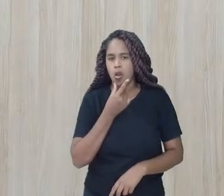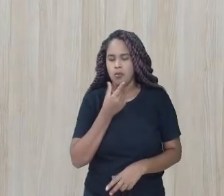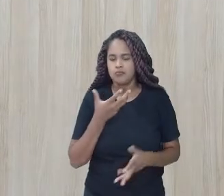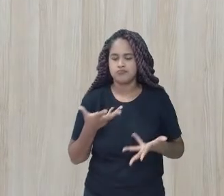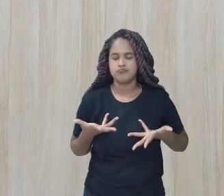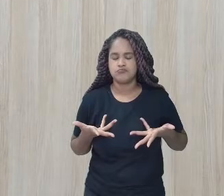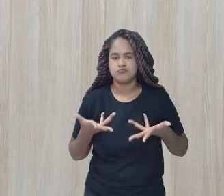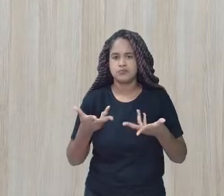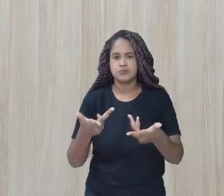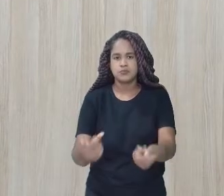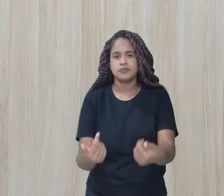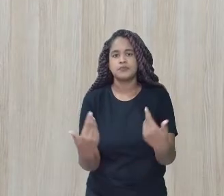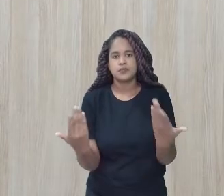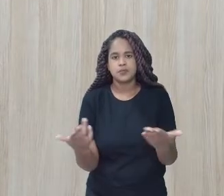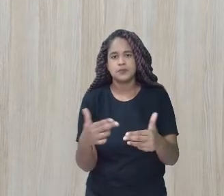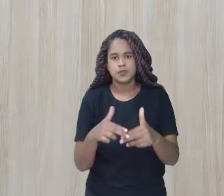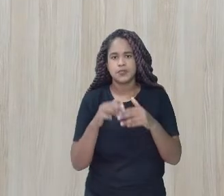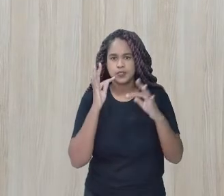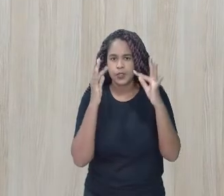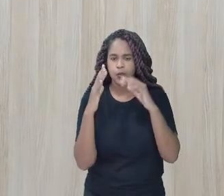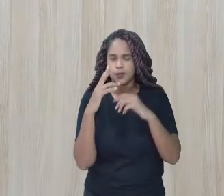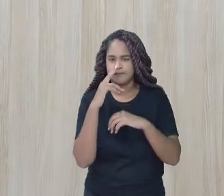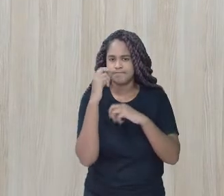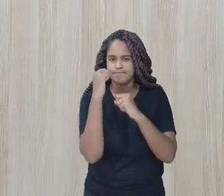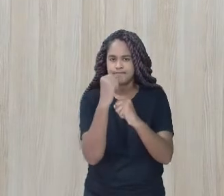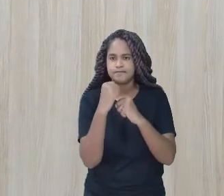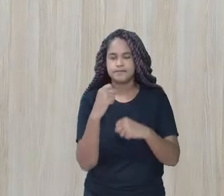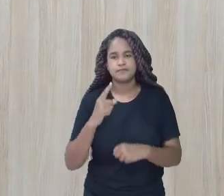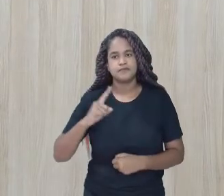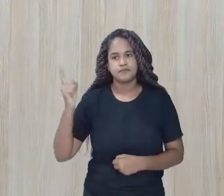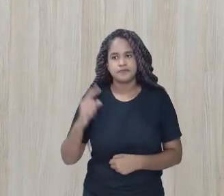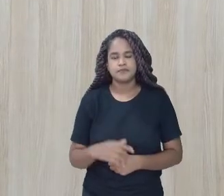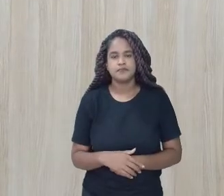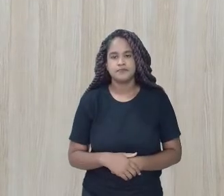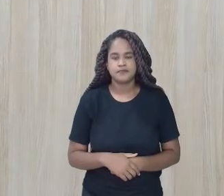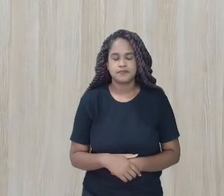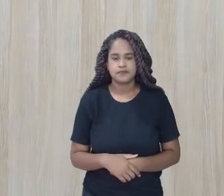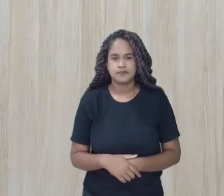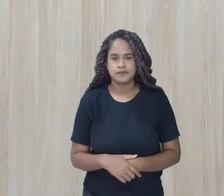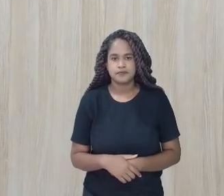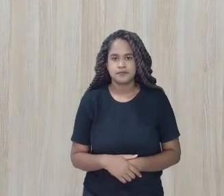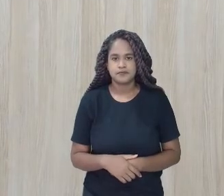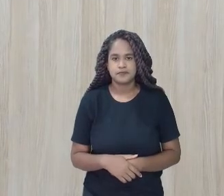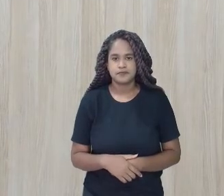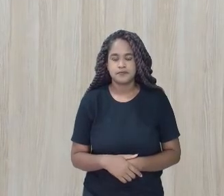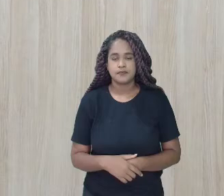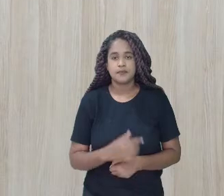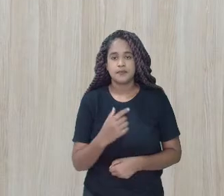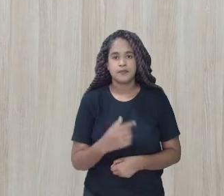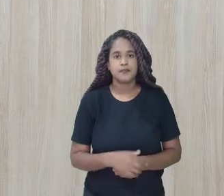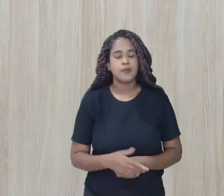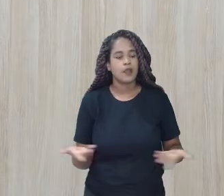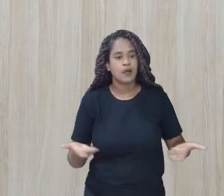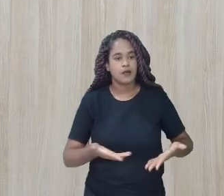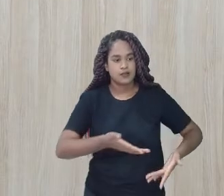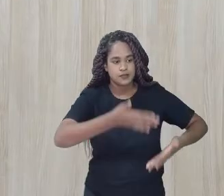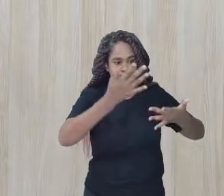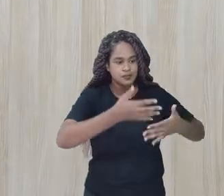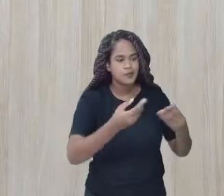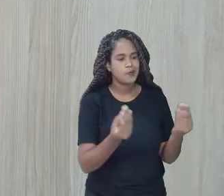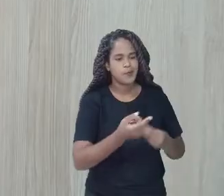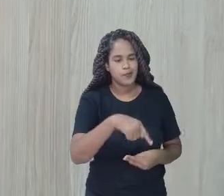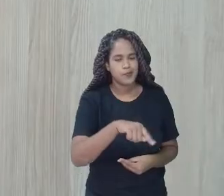consegue rebater as teorias de Einstein. E a do buraco negro é muito aceita. Vamos dar outro pulinho no chat e ver como é que vocês estão?